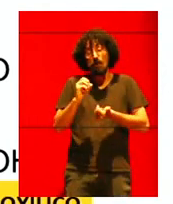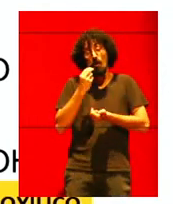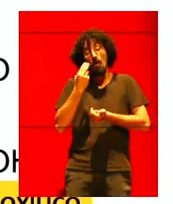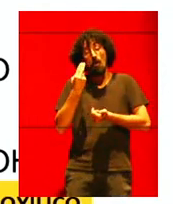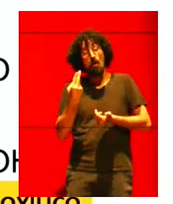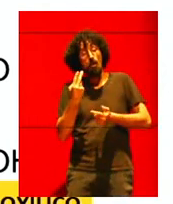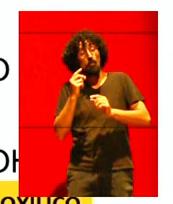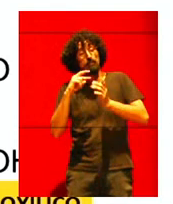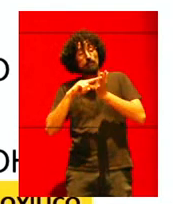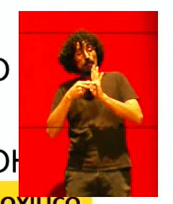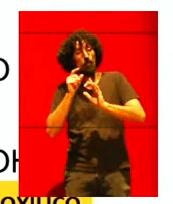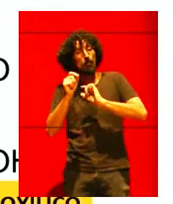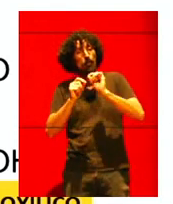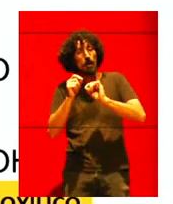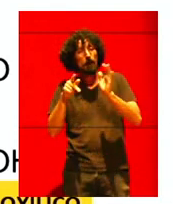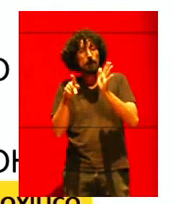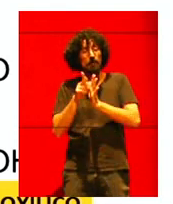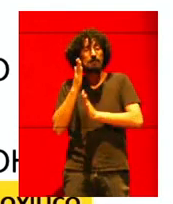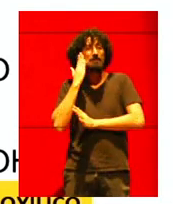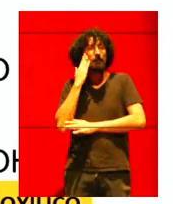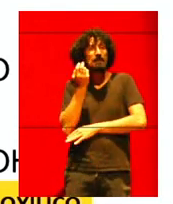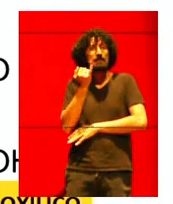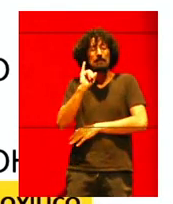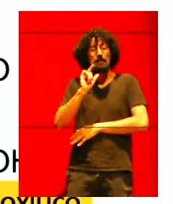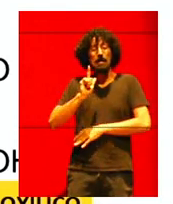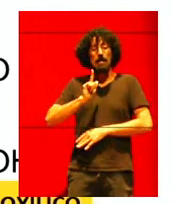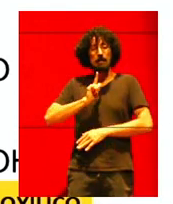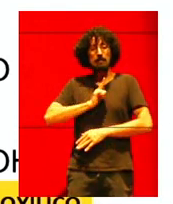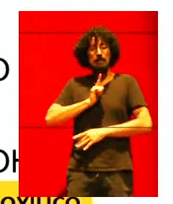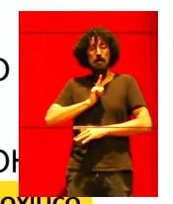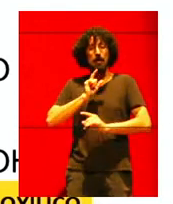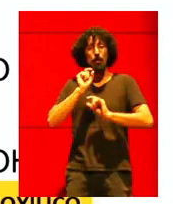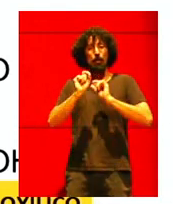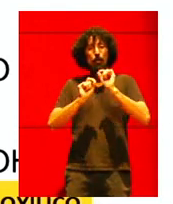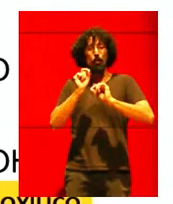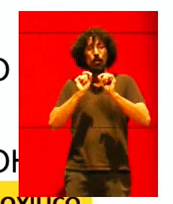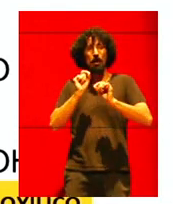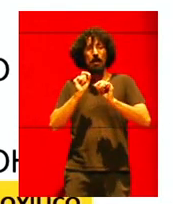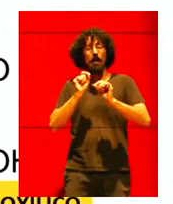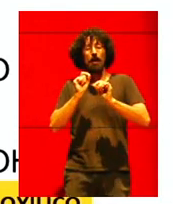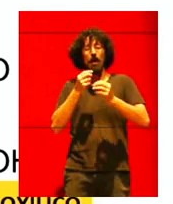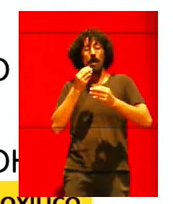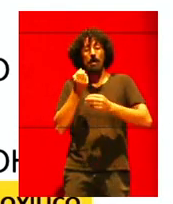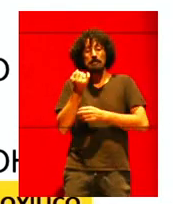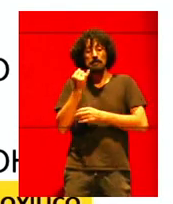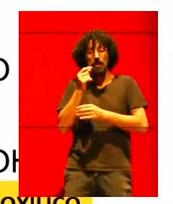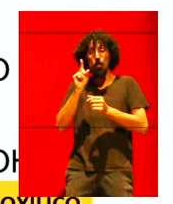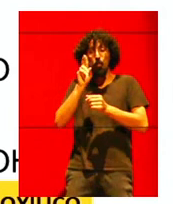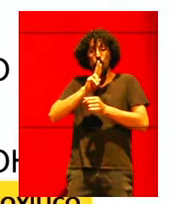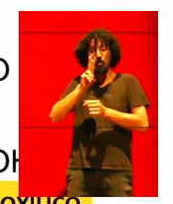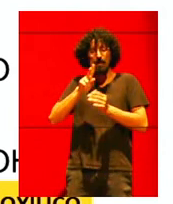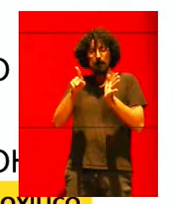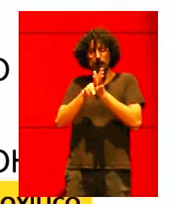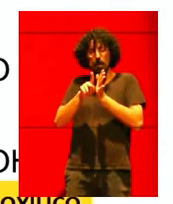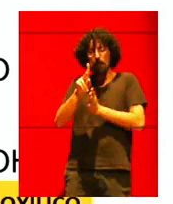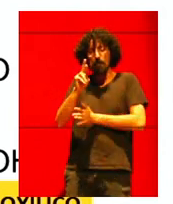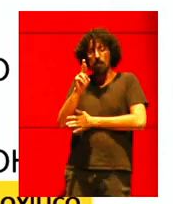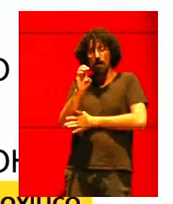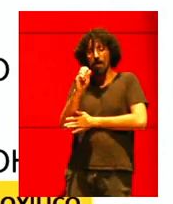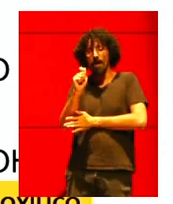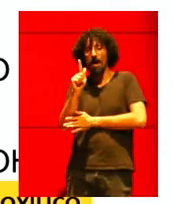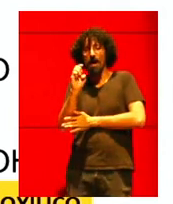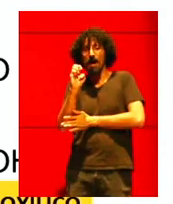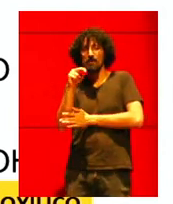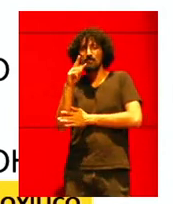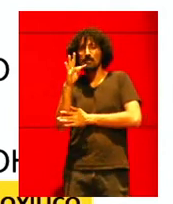seja, determinando sua presença mediante a ação de um reagente específico. O